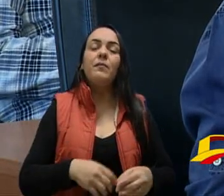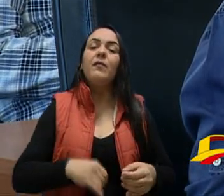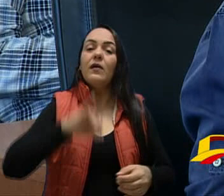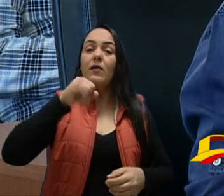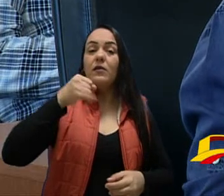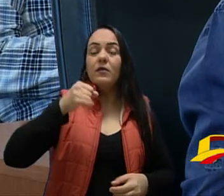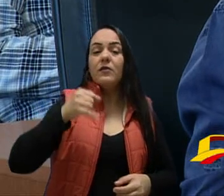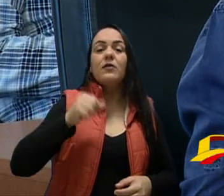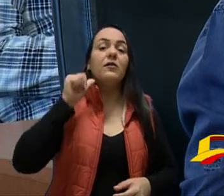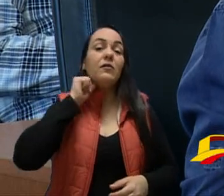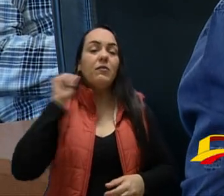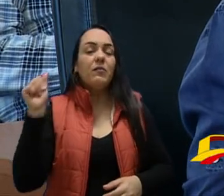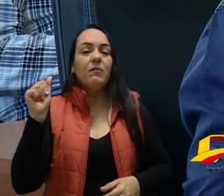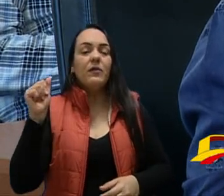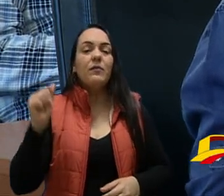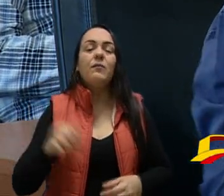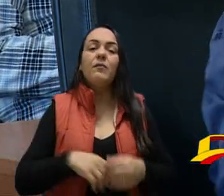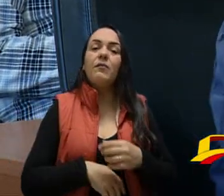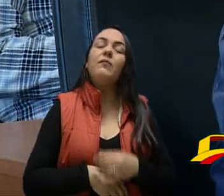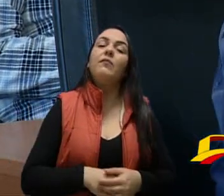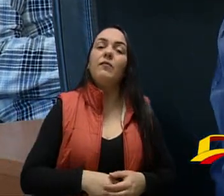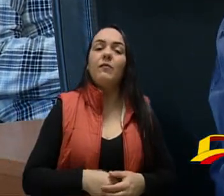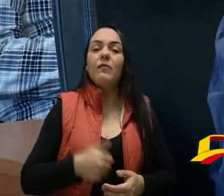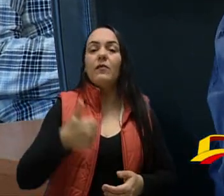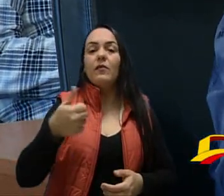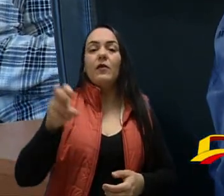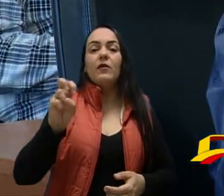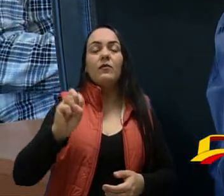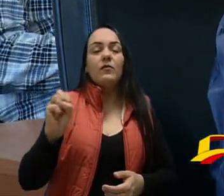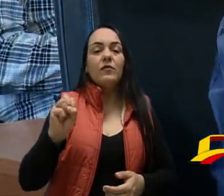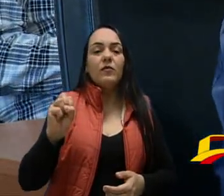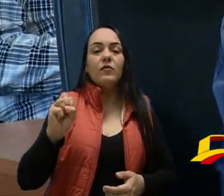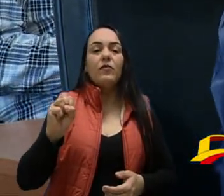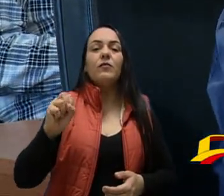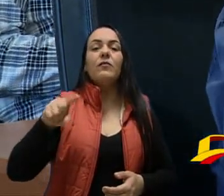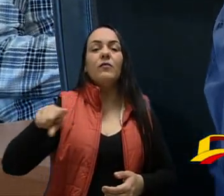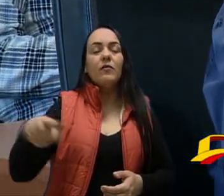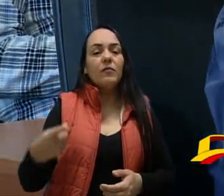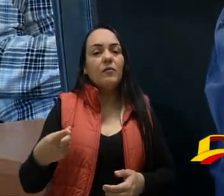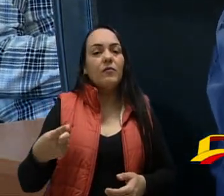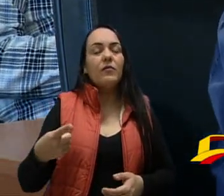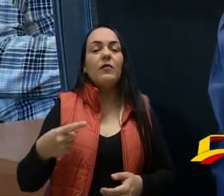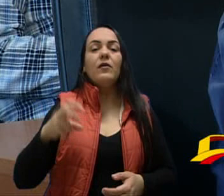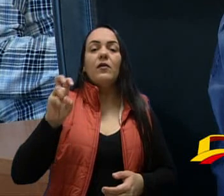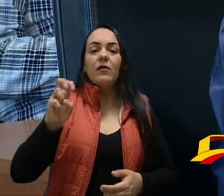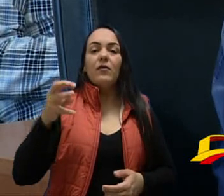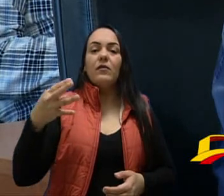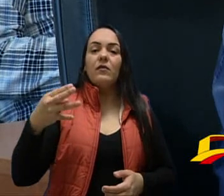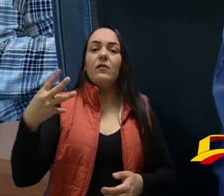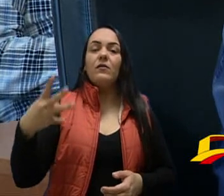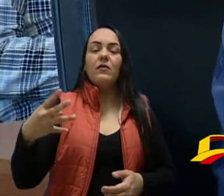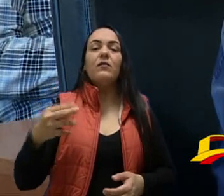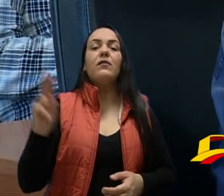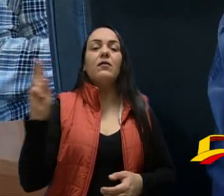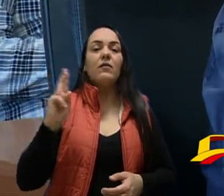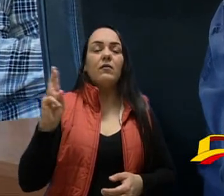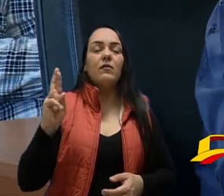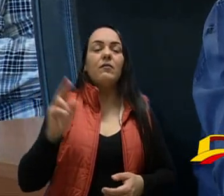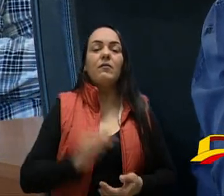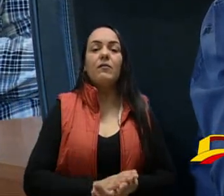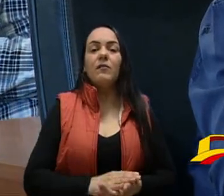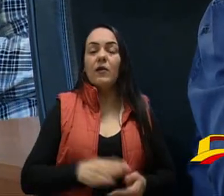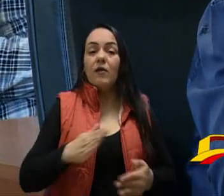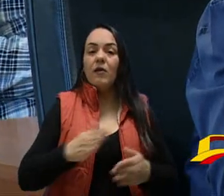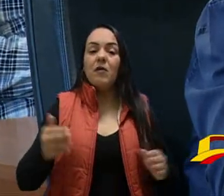janeiro a abril 18 milhões 533 nós estamos fechando o mês de maio recebemos mais algum recurso ou